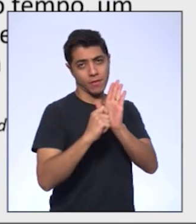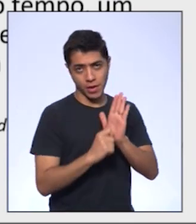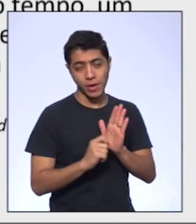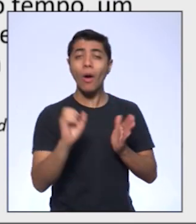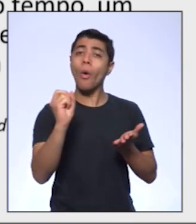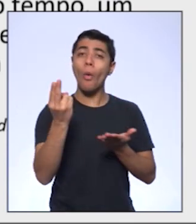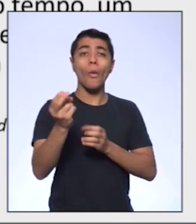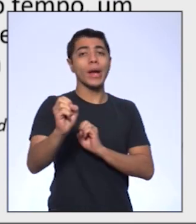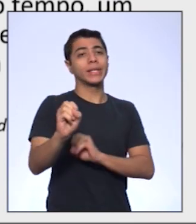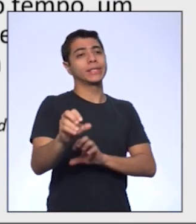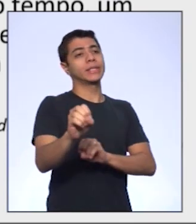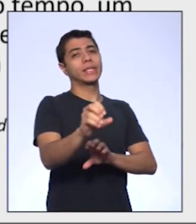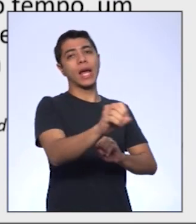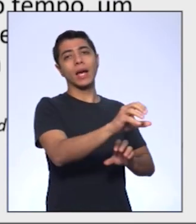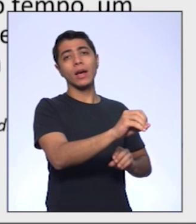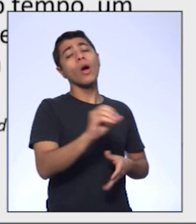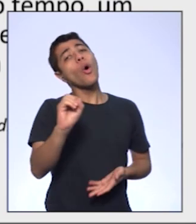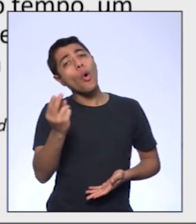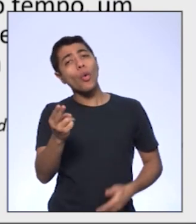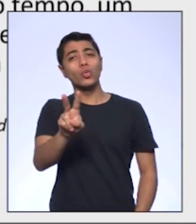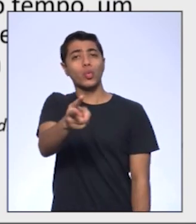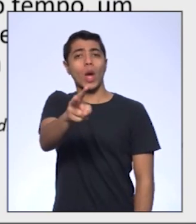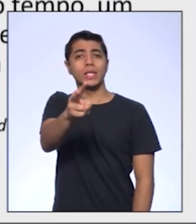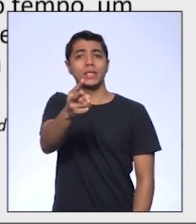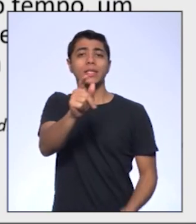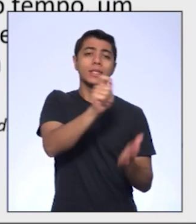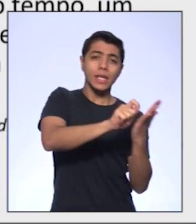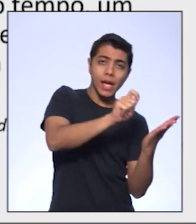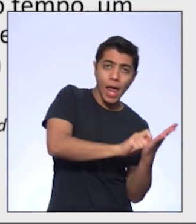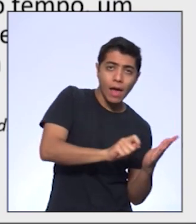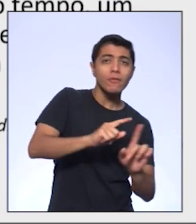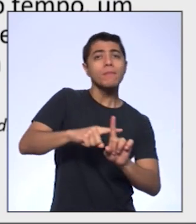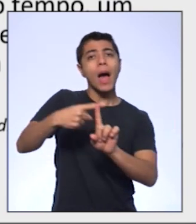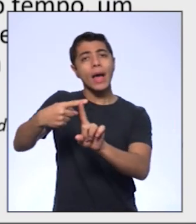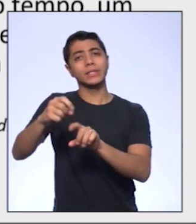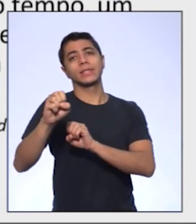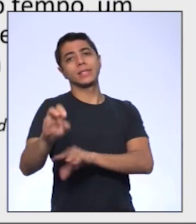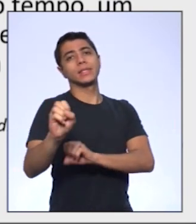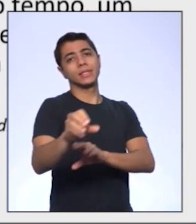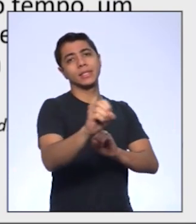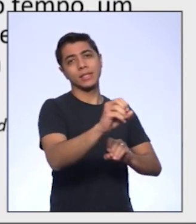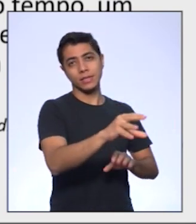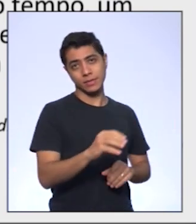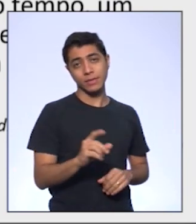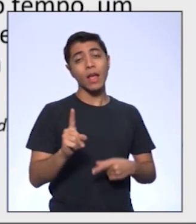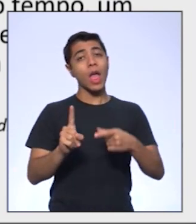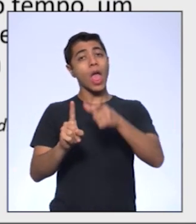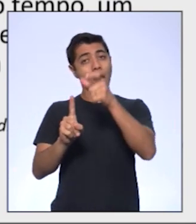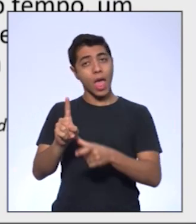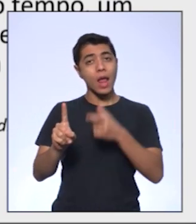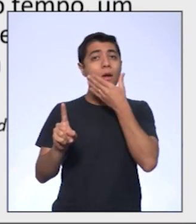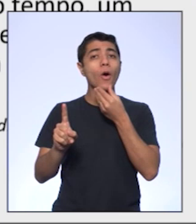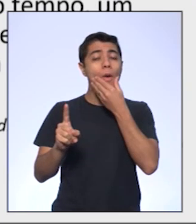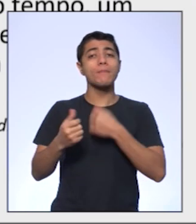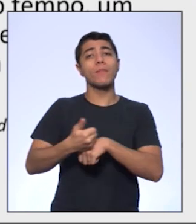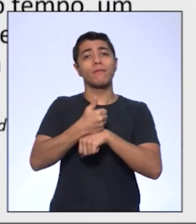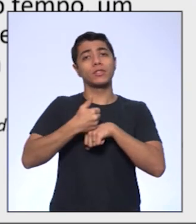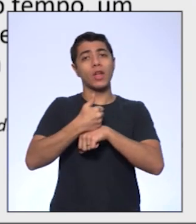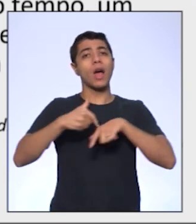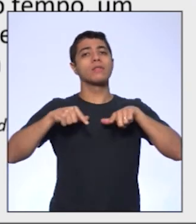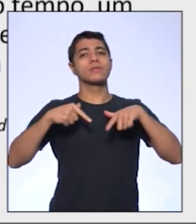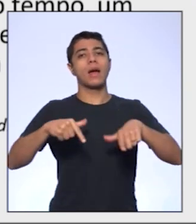de preferência, as duas coisas a um só tempo. Um homem que, profissionalmente, tem uma atividade de professor